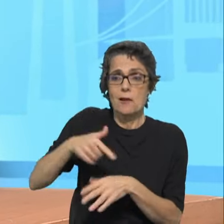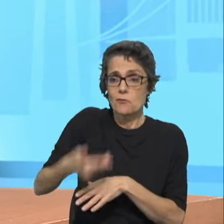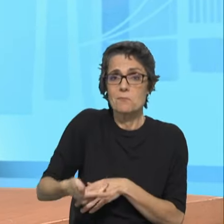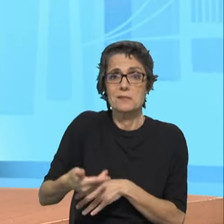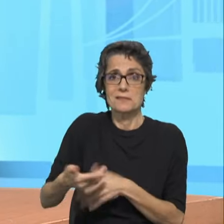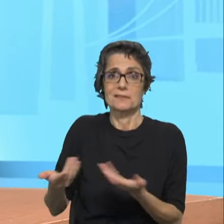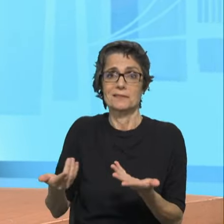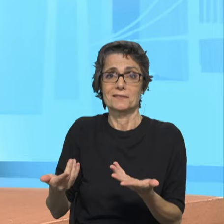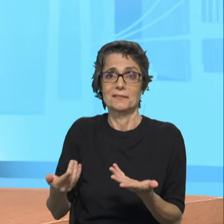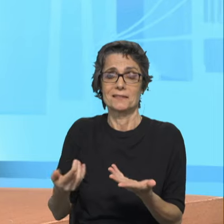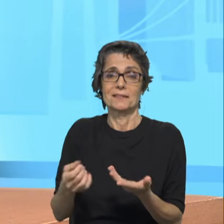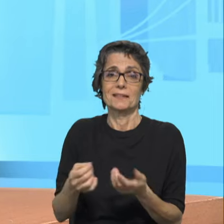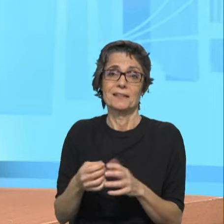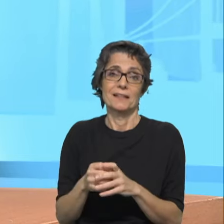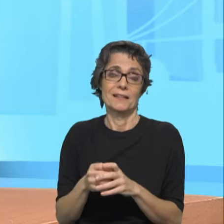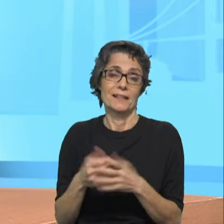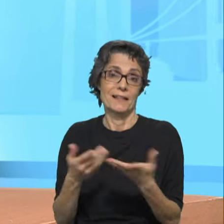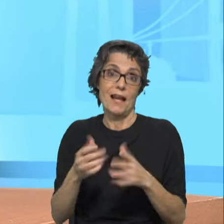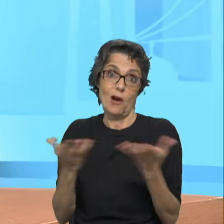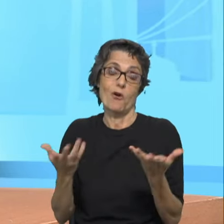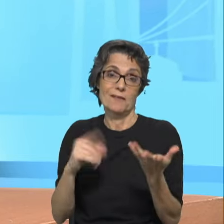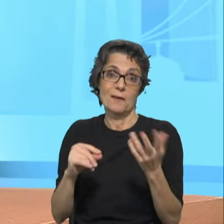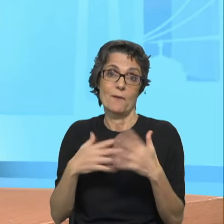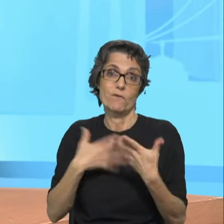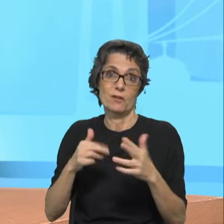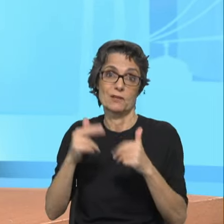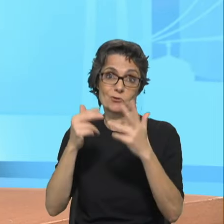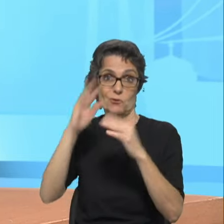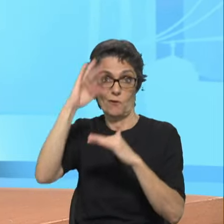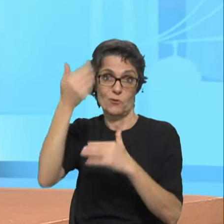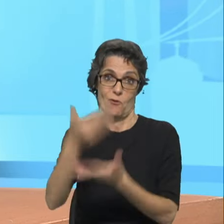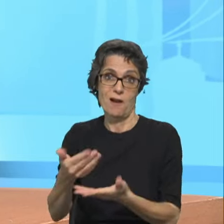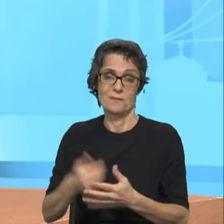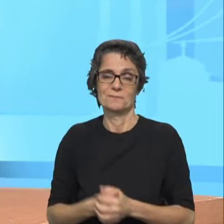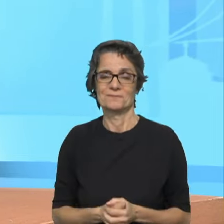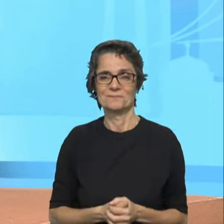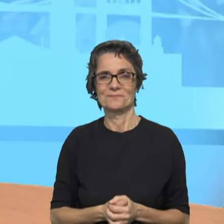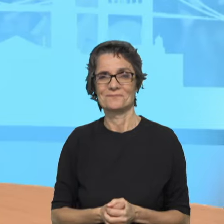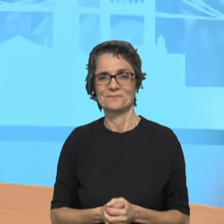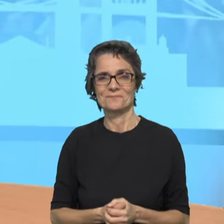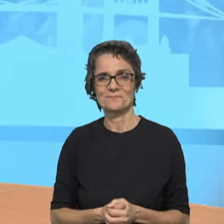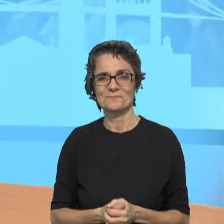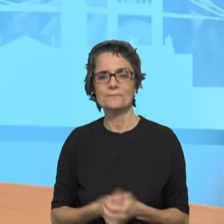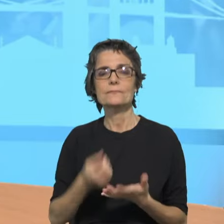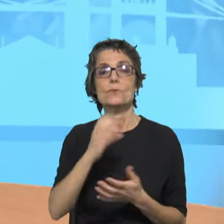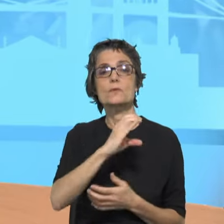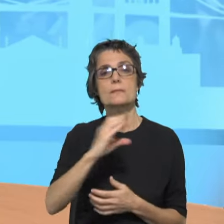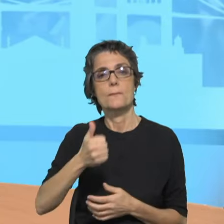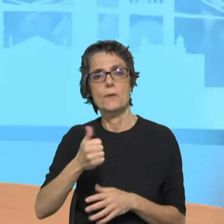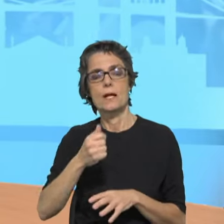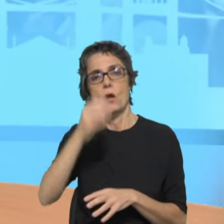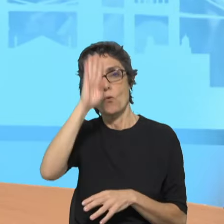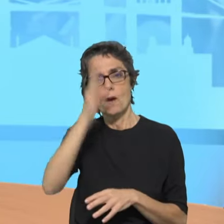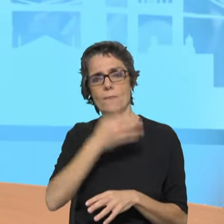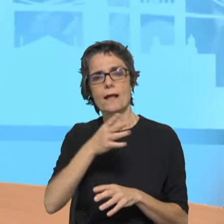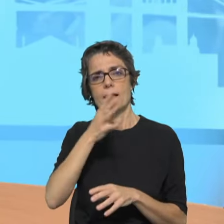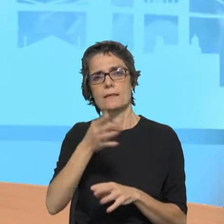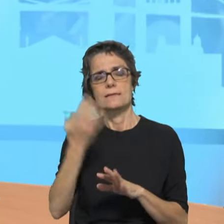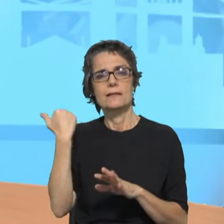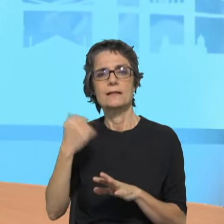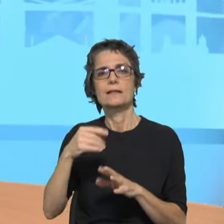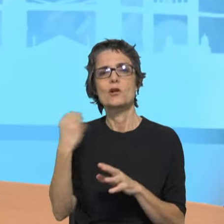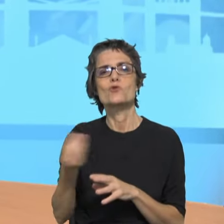certamente, obviamente, agora o seu futuro. Diz o Papa neste discurso no Centro Cultural de Belém que os jovens desafiam aos sonhos